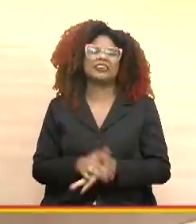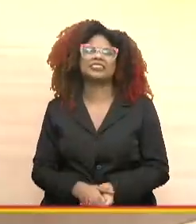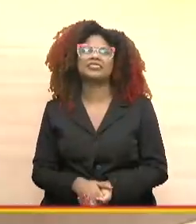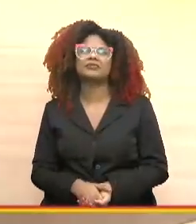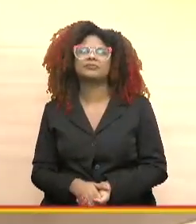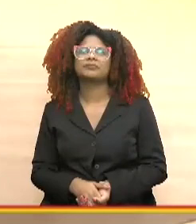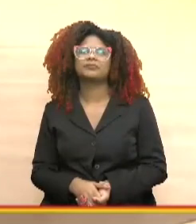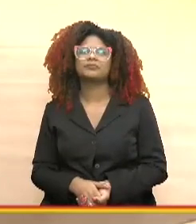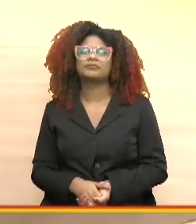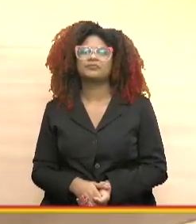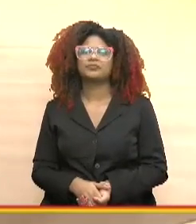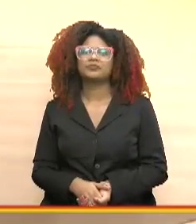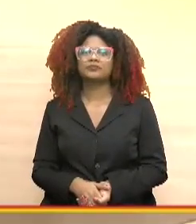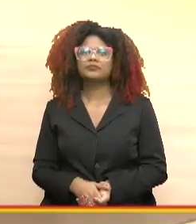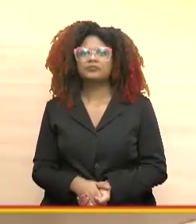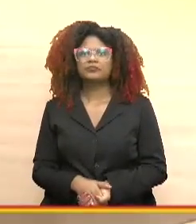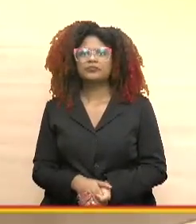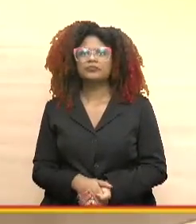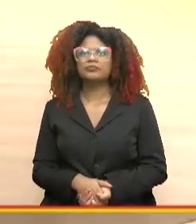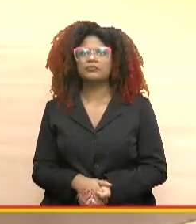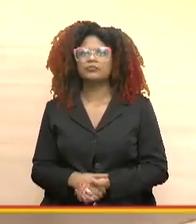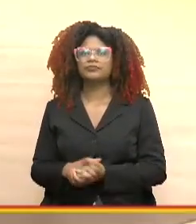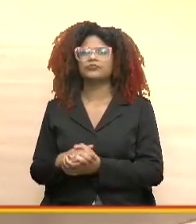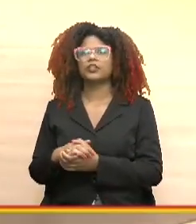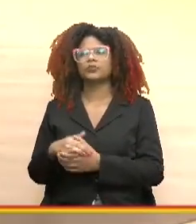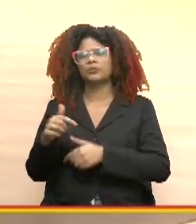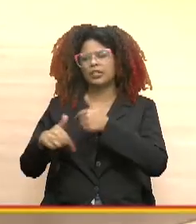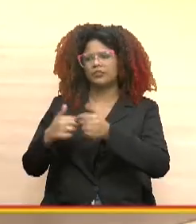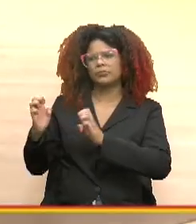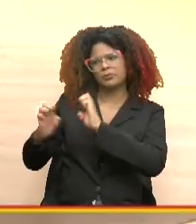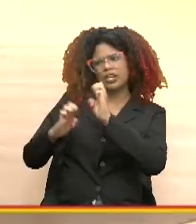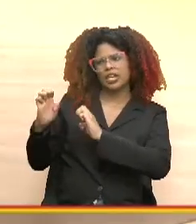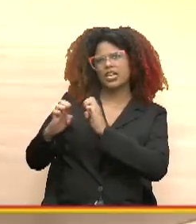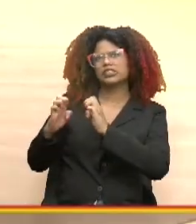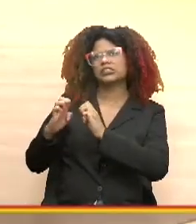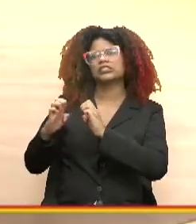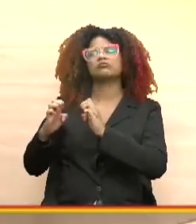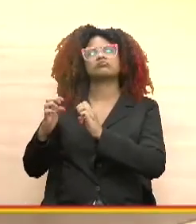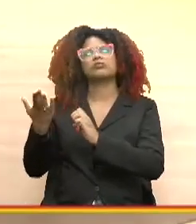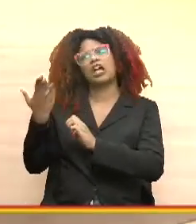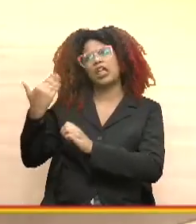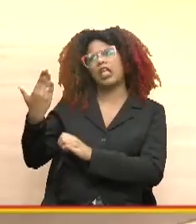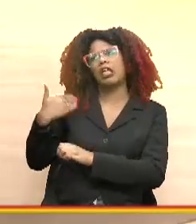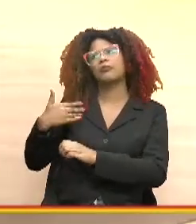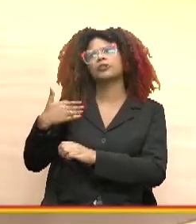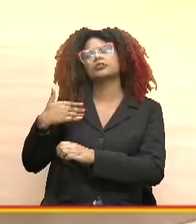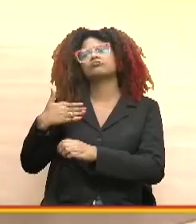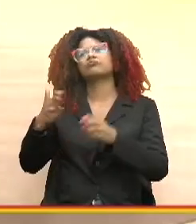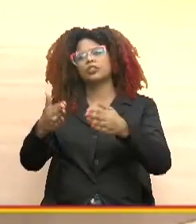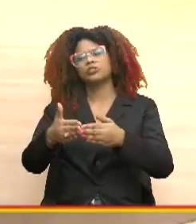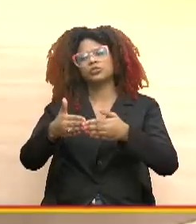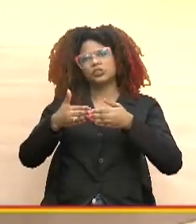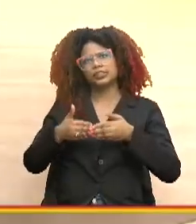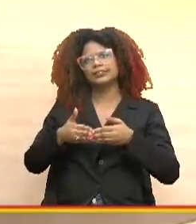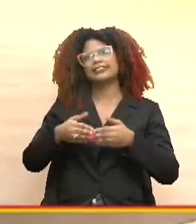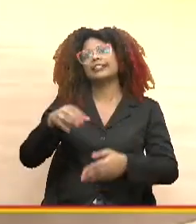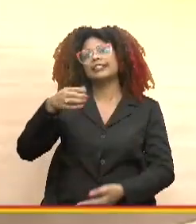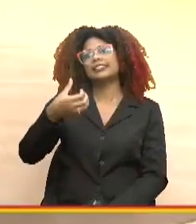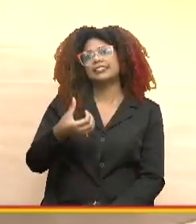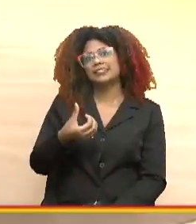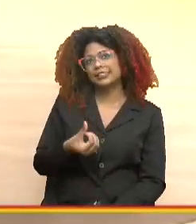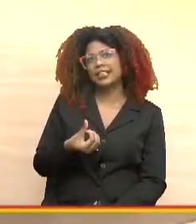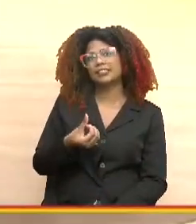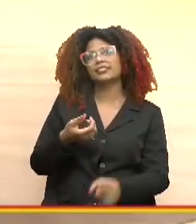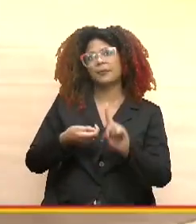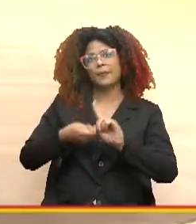mas eu fiquei Então como era a empresa cidadã né que eu trabalhava na época então eu tirei 6 meses de licença o